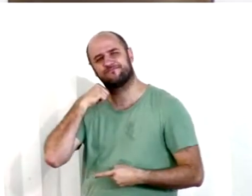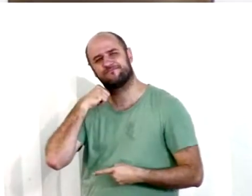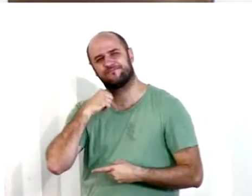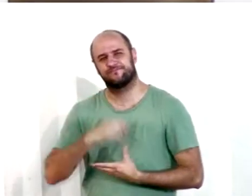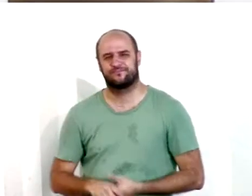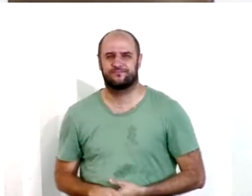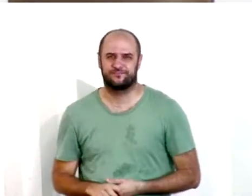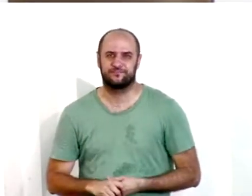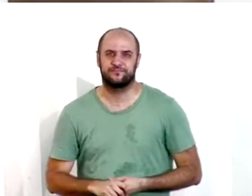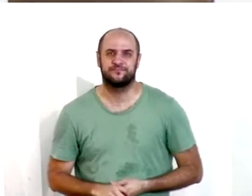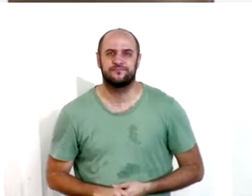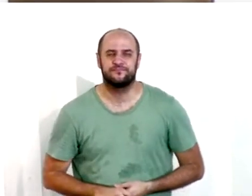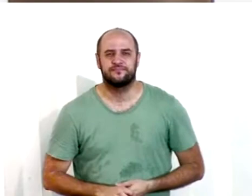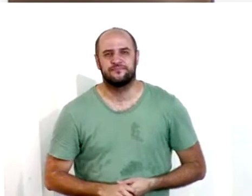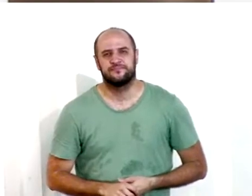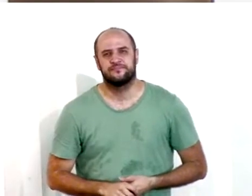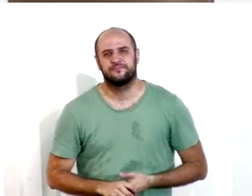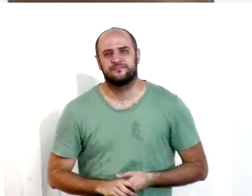Queridos,